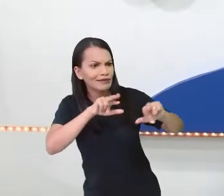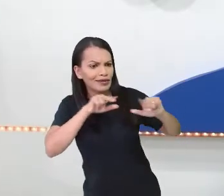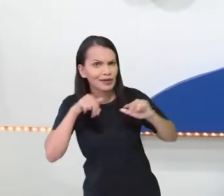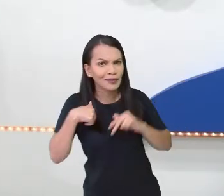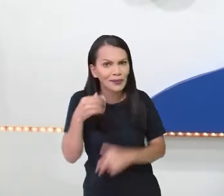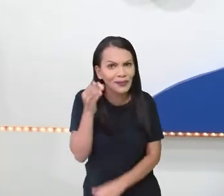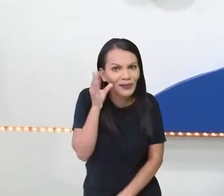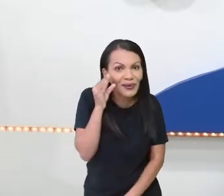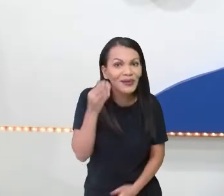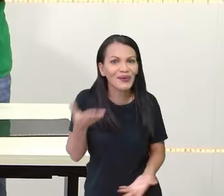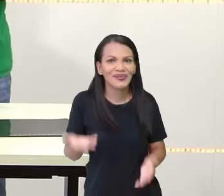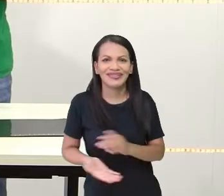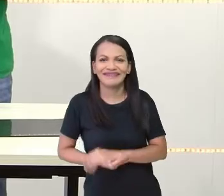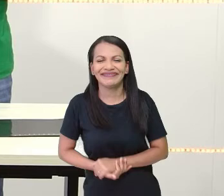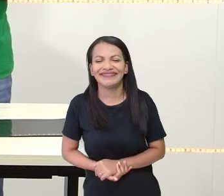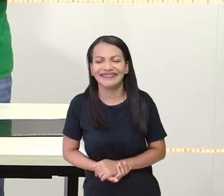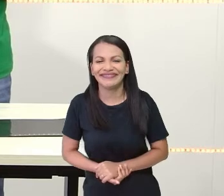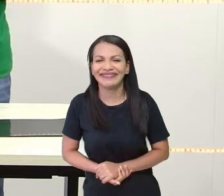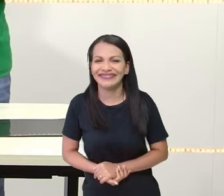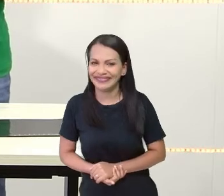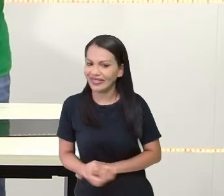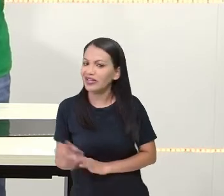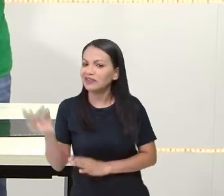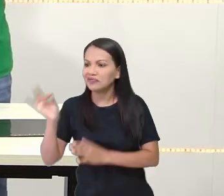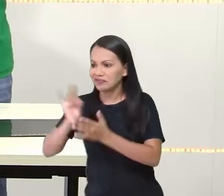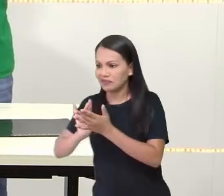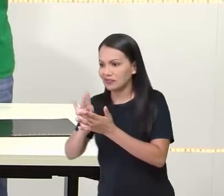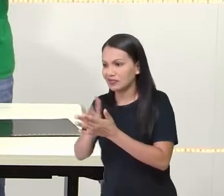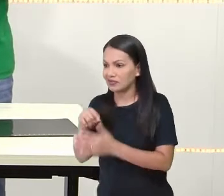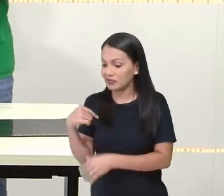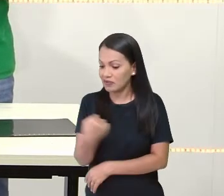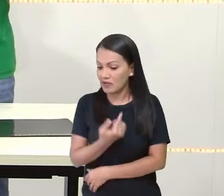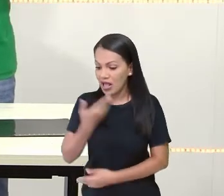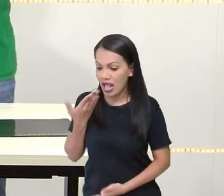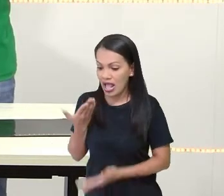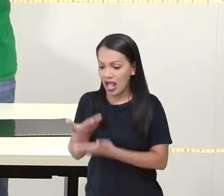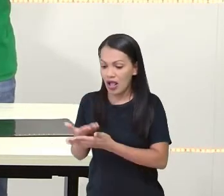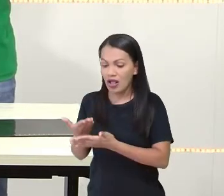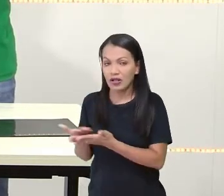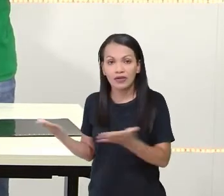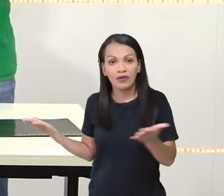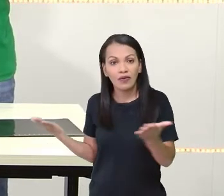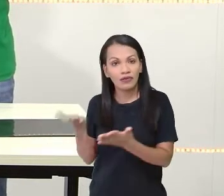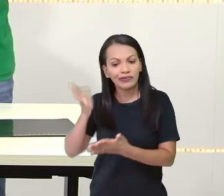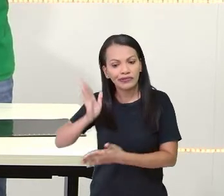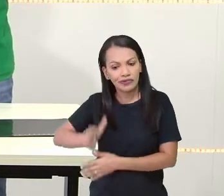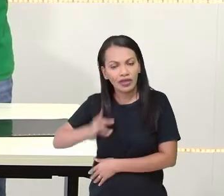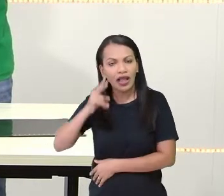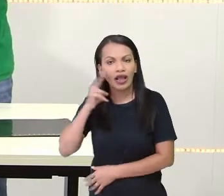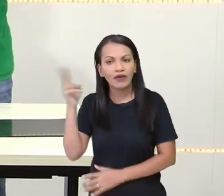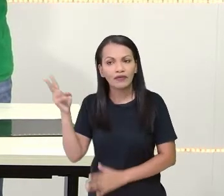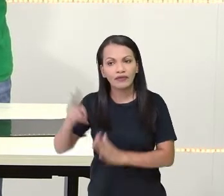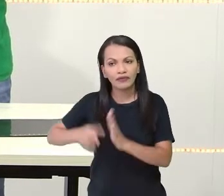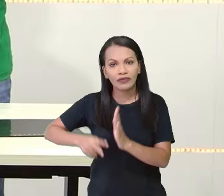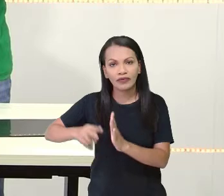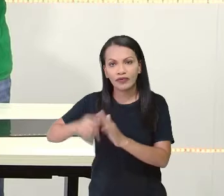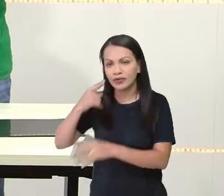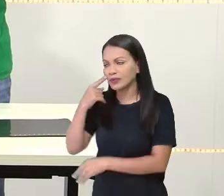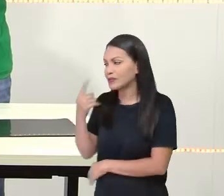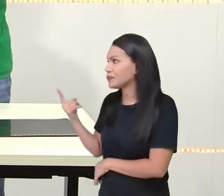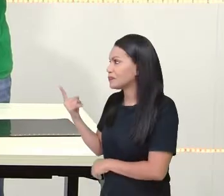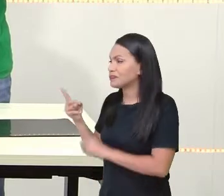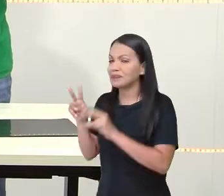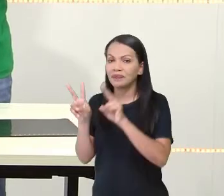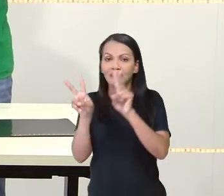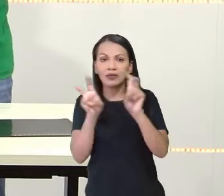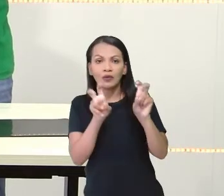Estou curiosa. É verdade. A nossa aula de hoje, né? Como vocês já estão lendo aí a temática, né?